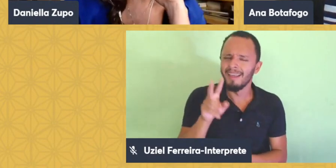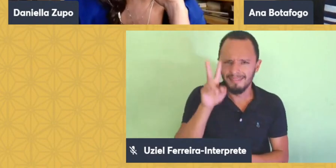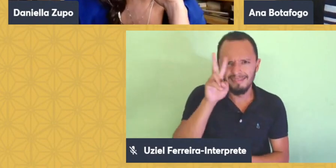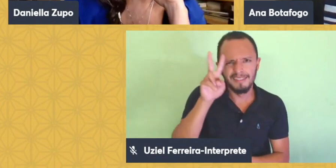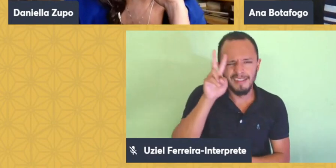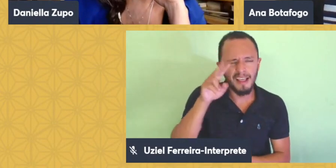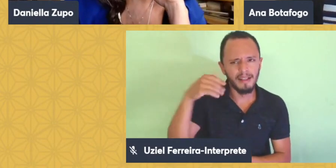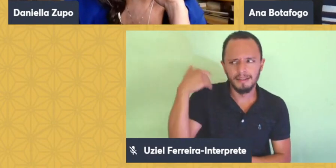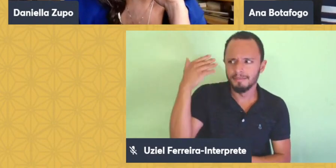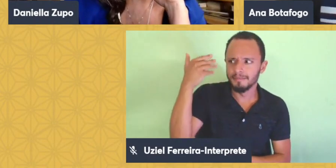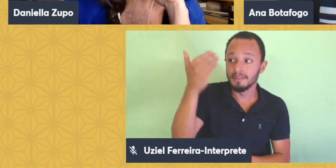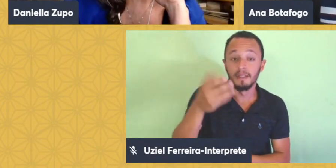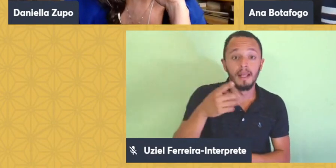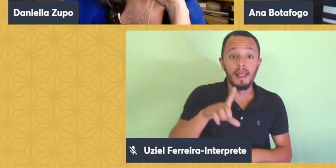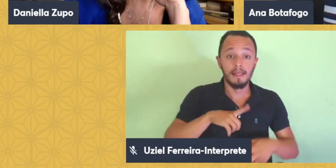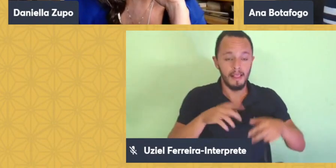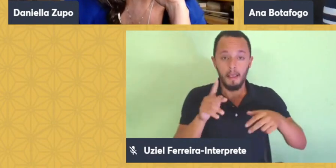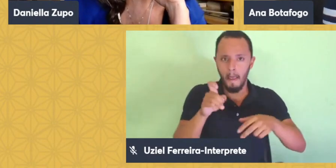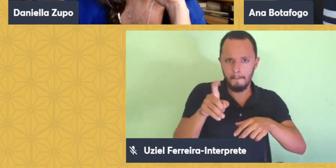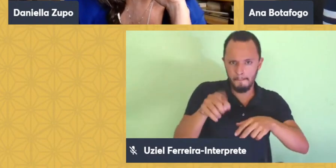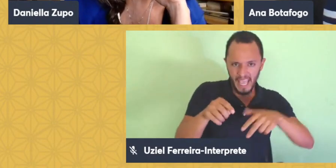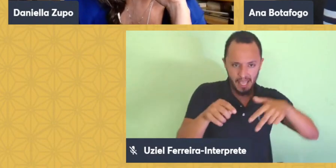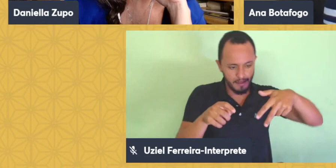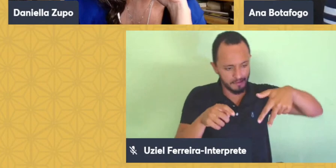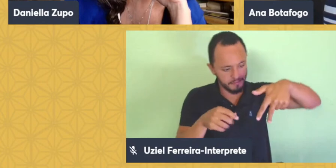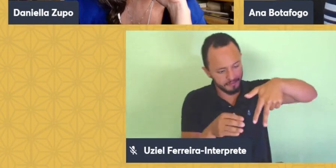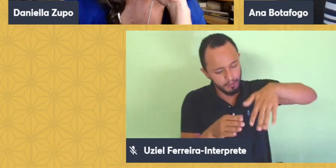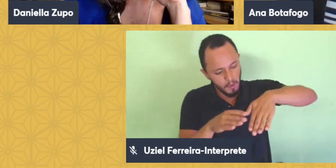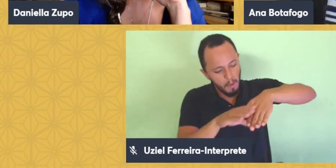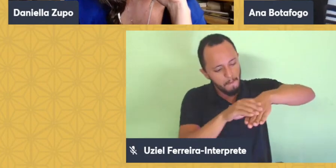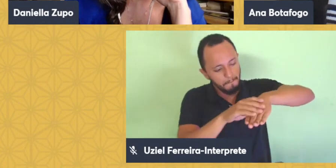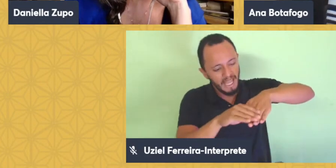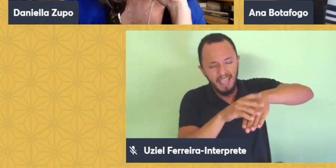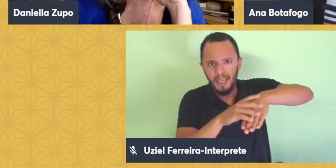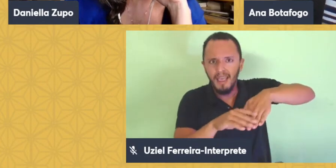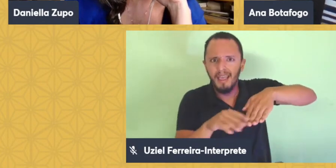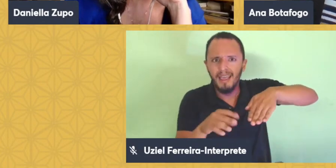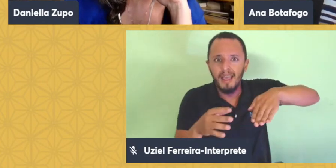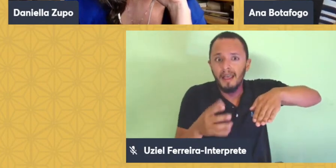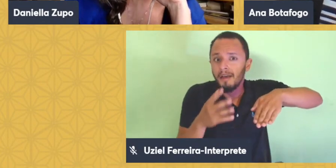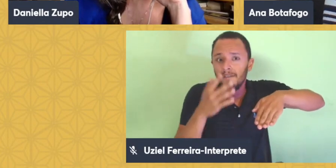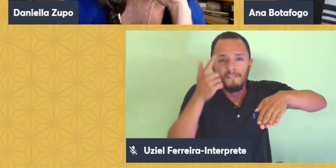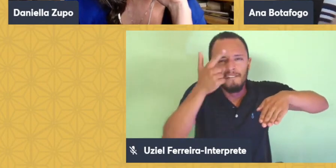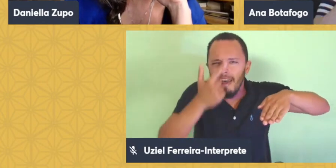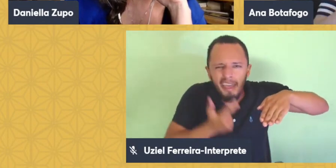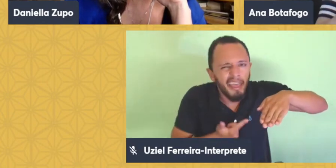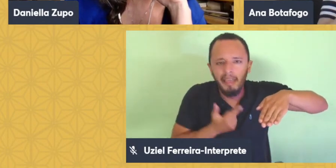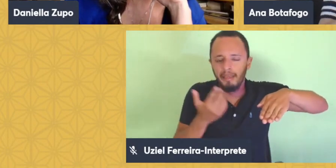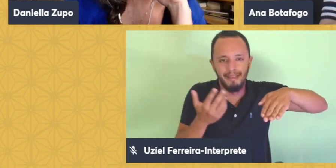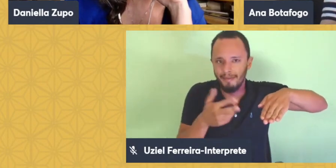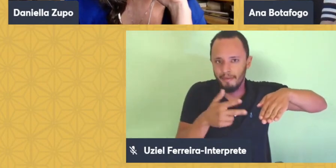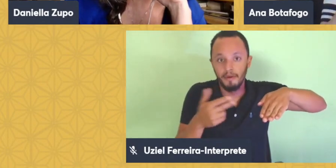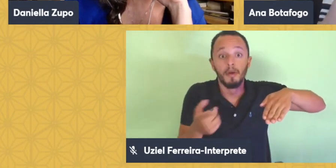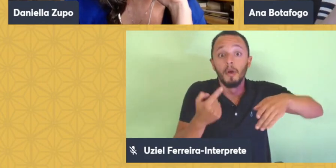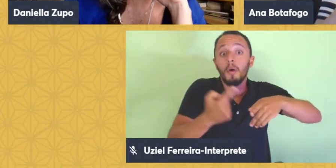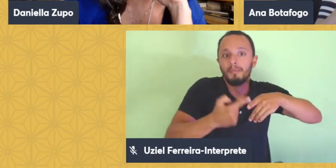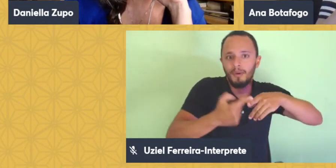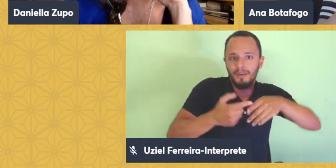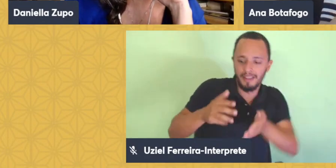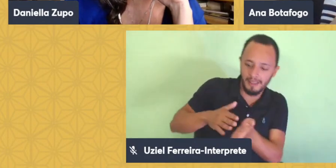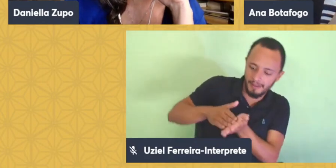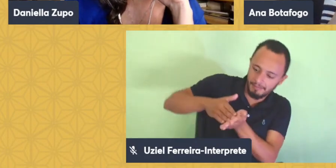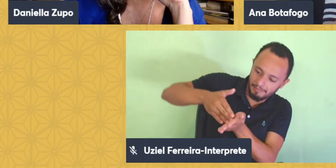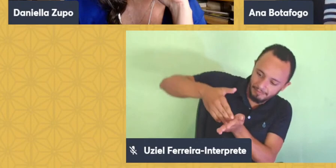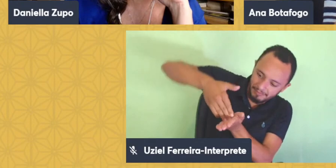a lenda tem a lenda que os pés de bailarinos das bailarinas são horríveis por quê que elas ficam dentro da